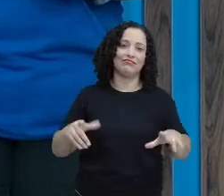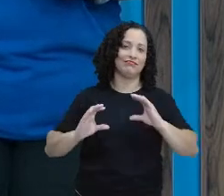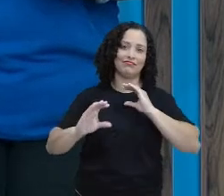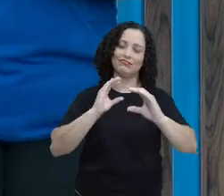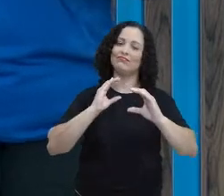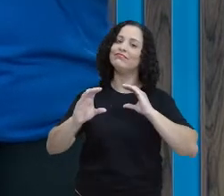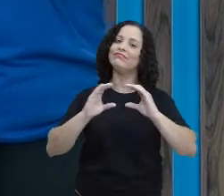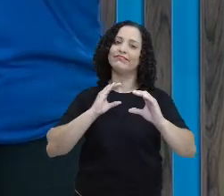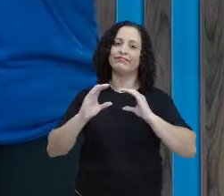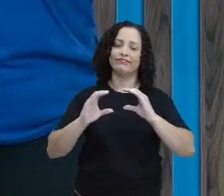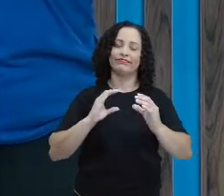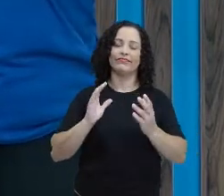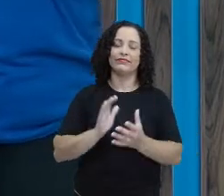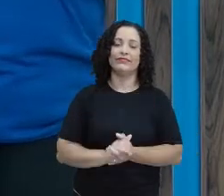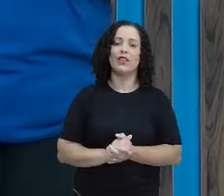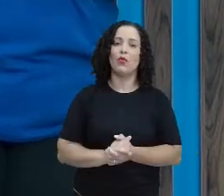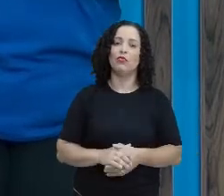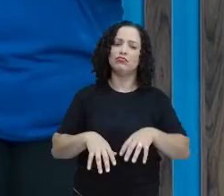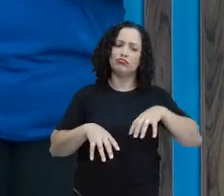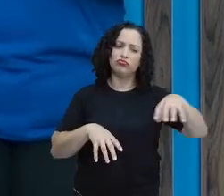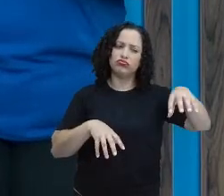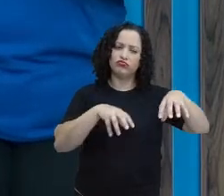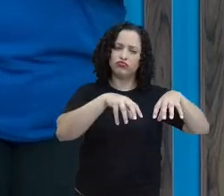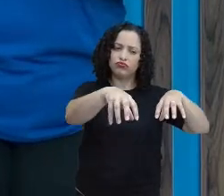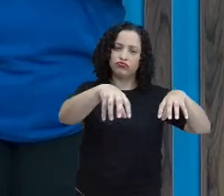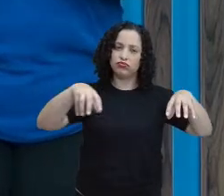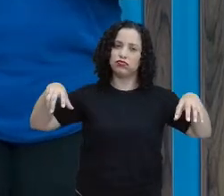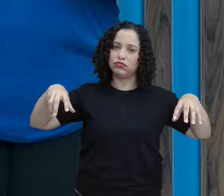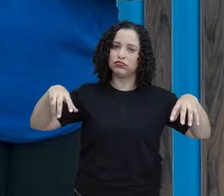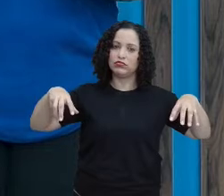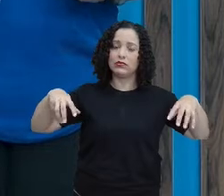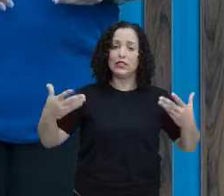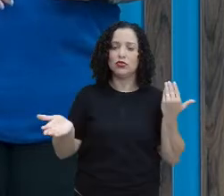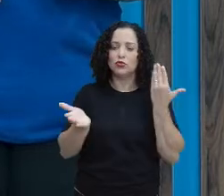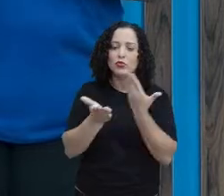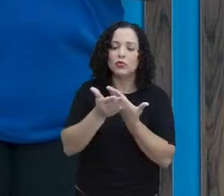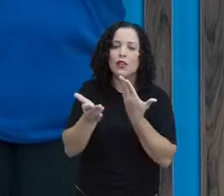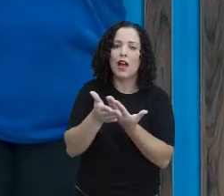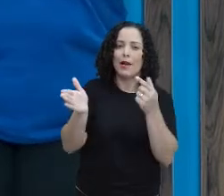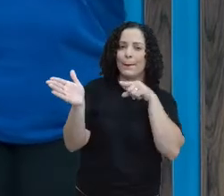bom? Então, cada um no seu lugar, estudando,